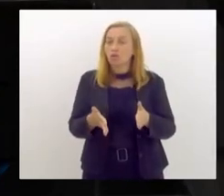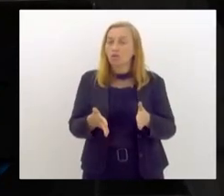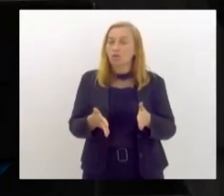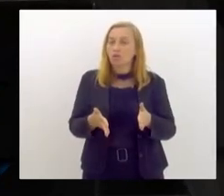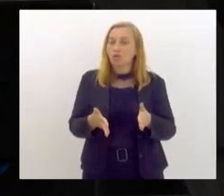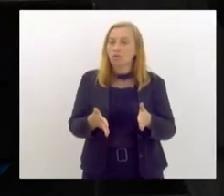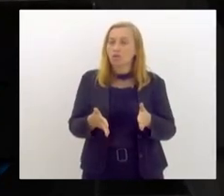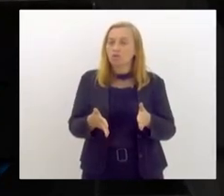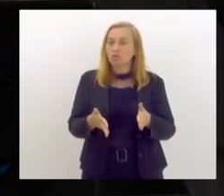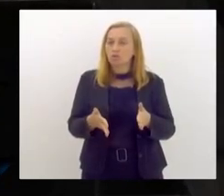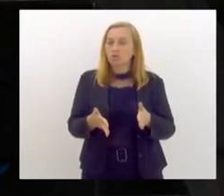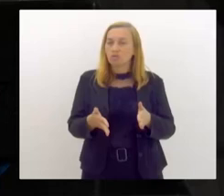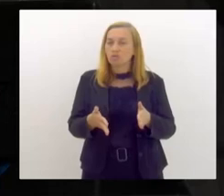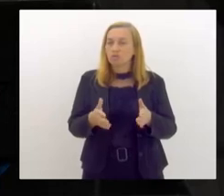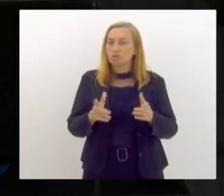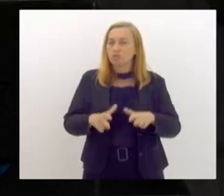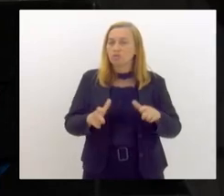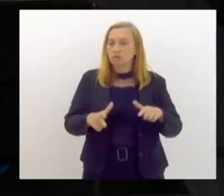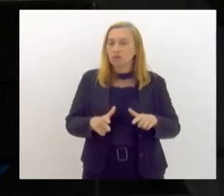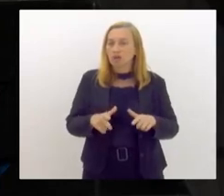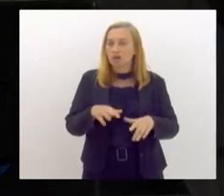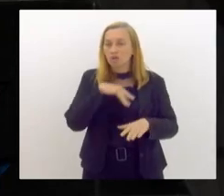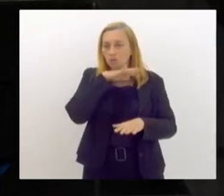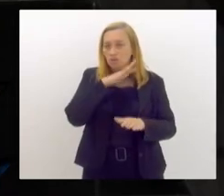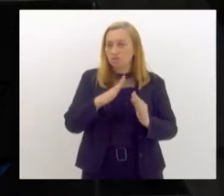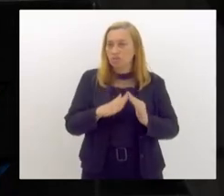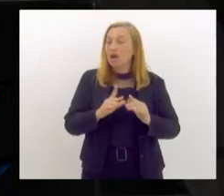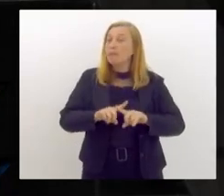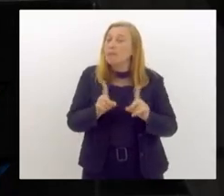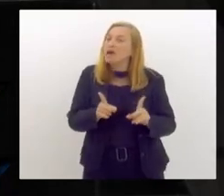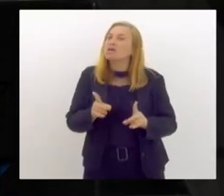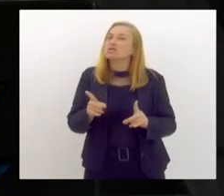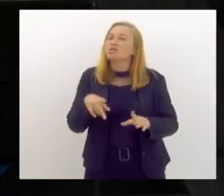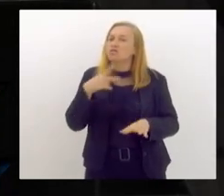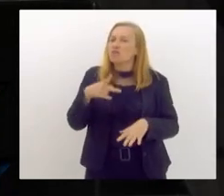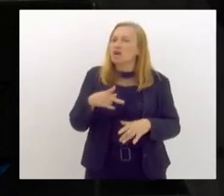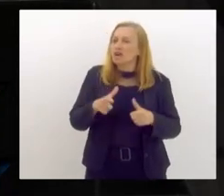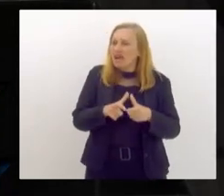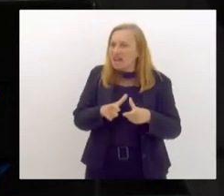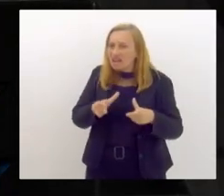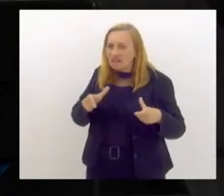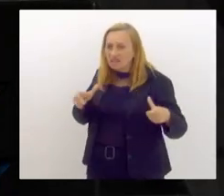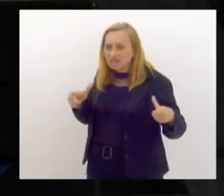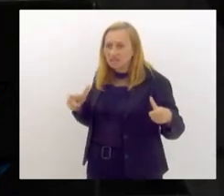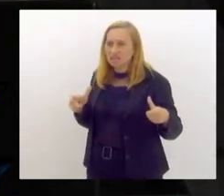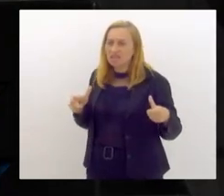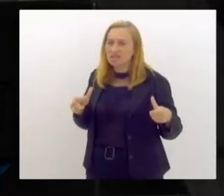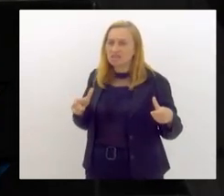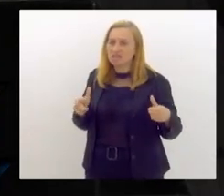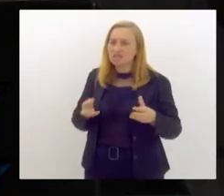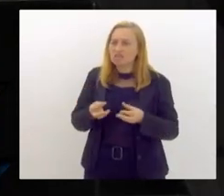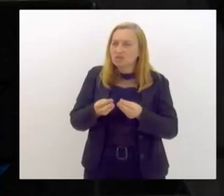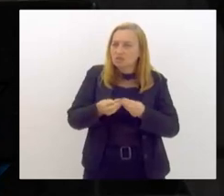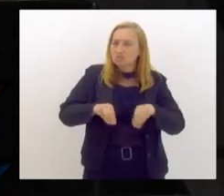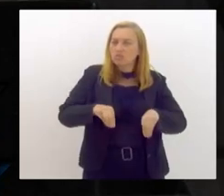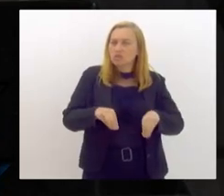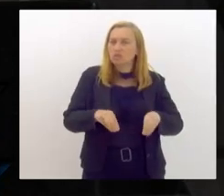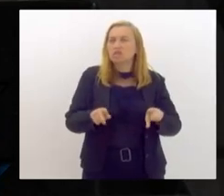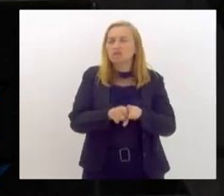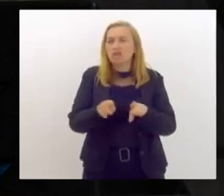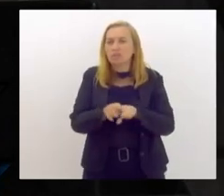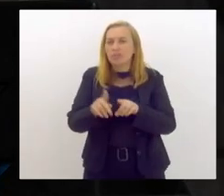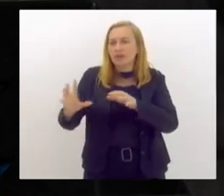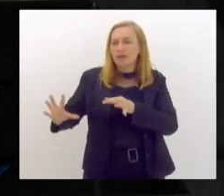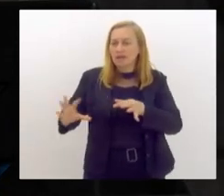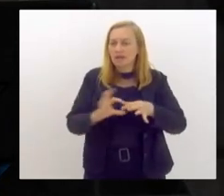imprevisibilidade. Mas eu tenho a convicção de que o tamanho, o volume das tragédias está também ligado a